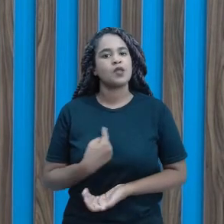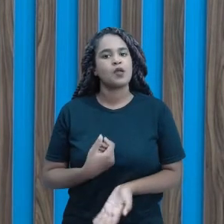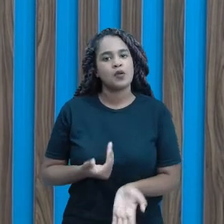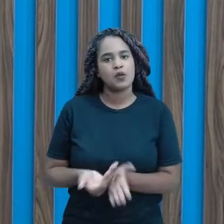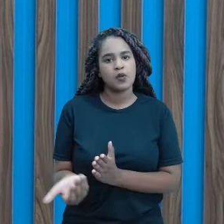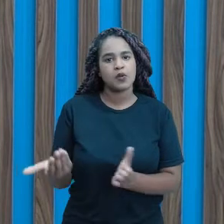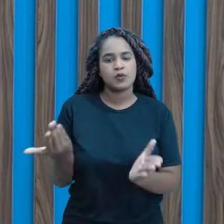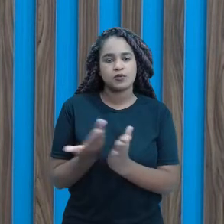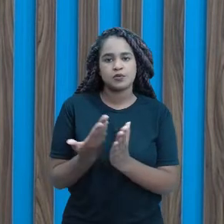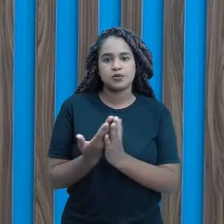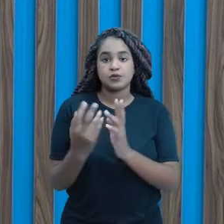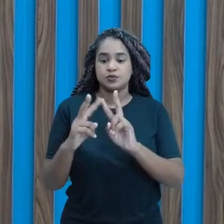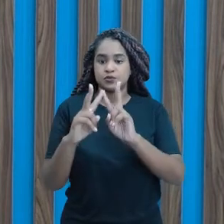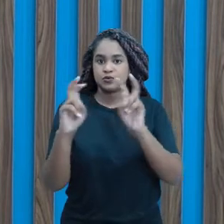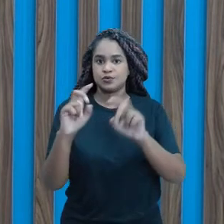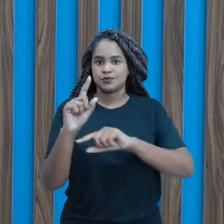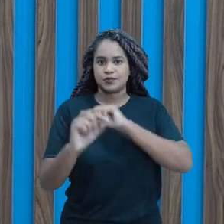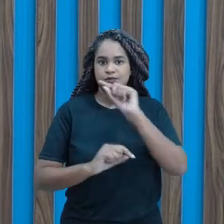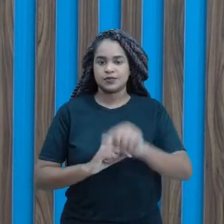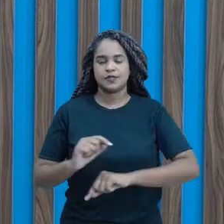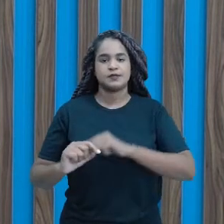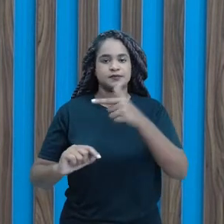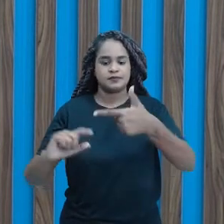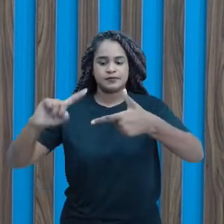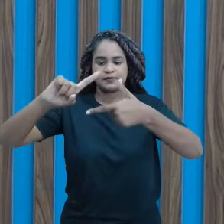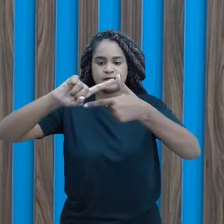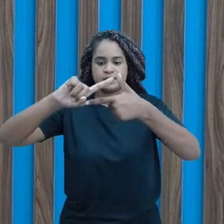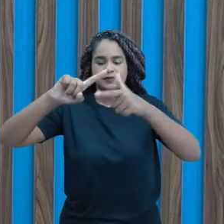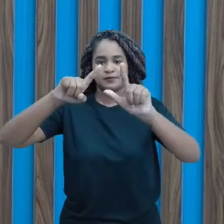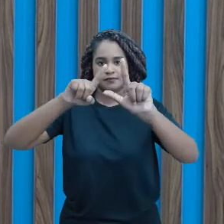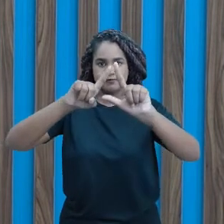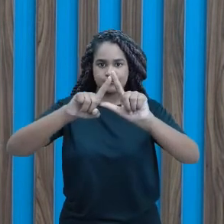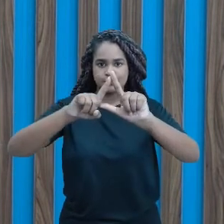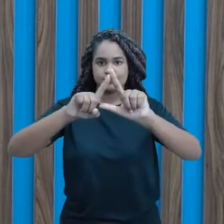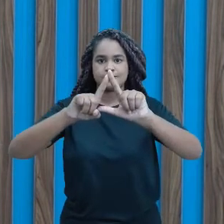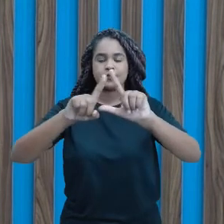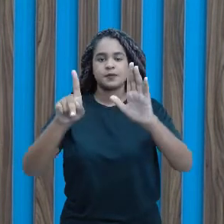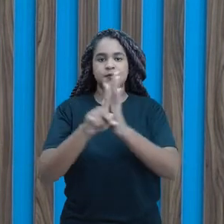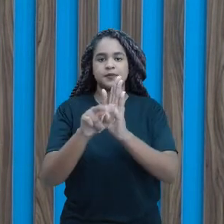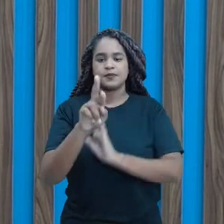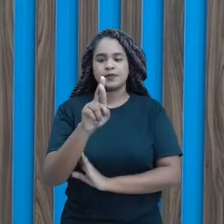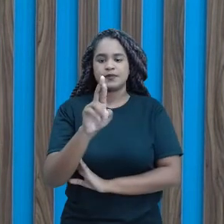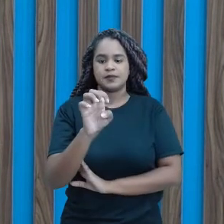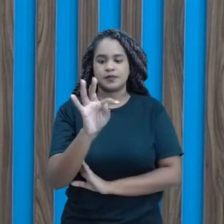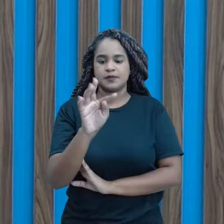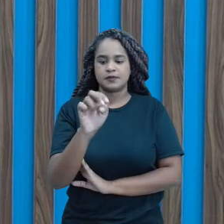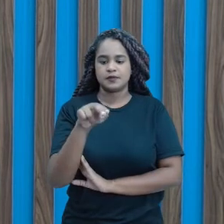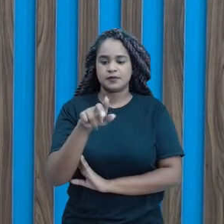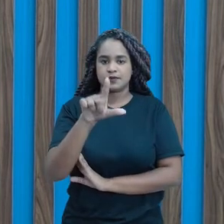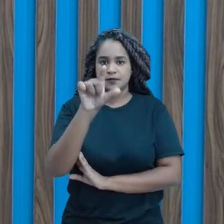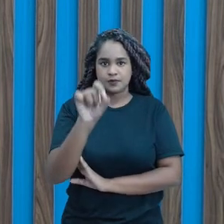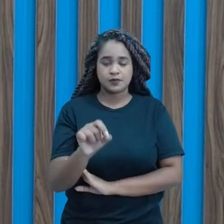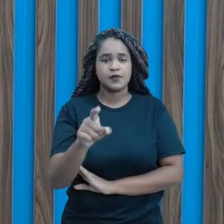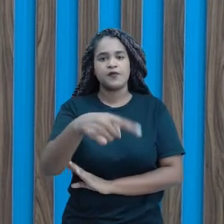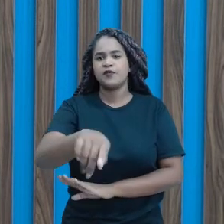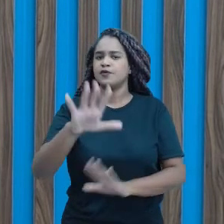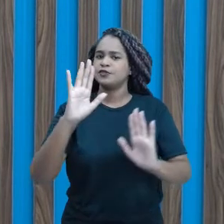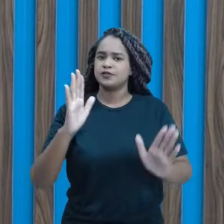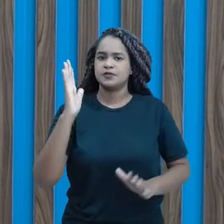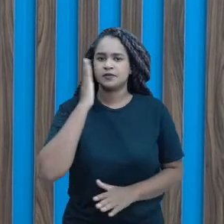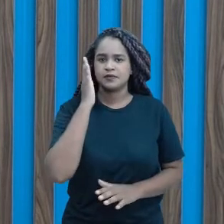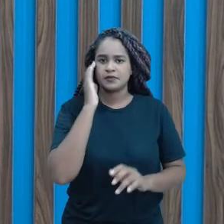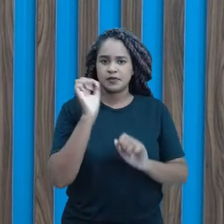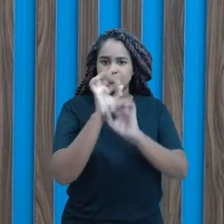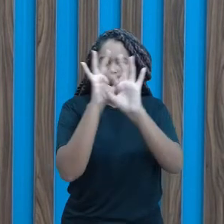né, falando sobre o triângulo retângulo. Então, essa ideia de triângulos, todos já têm, né, em relação às